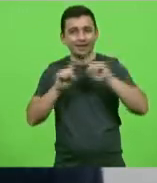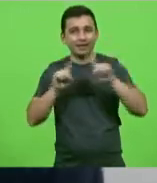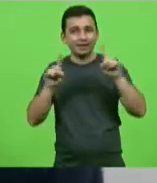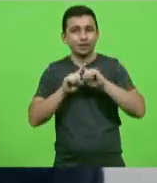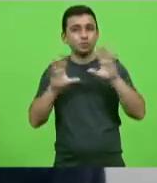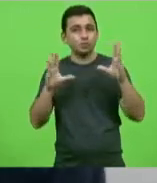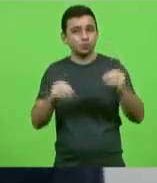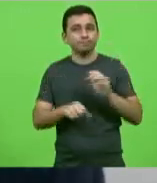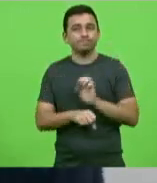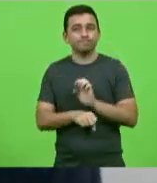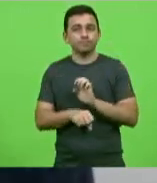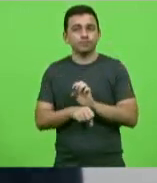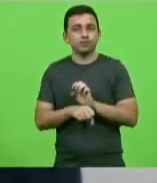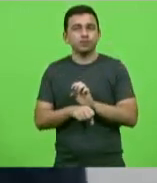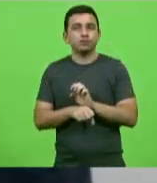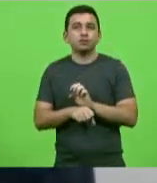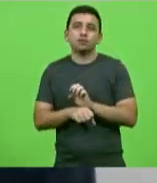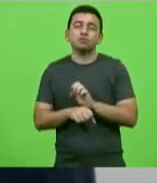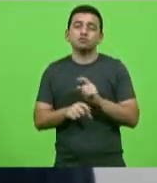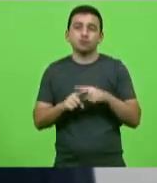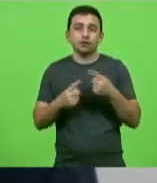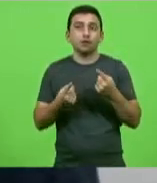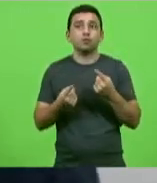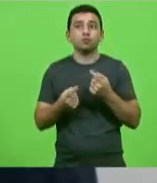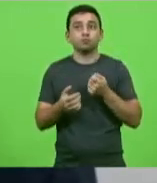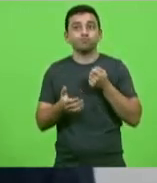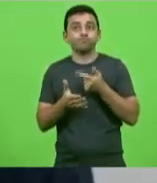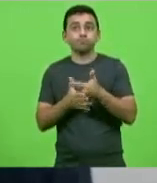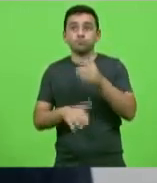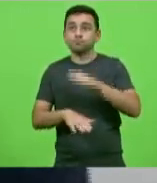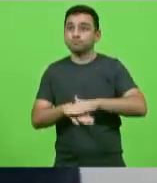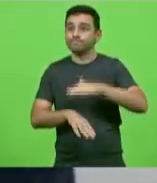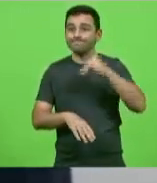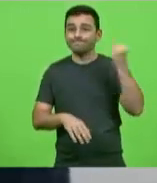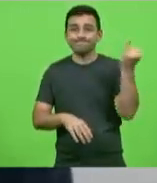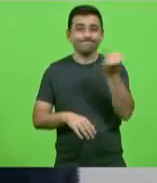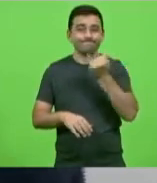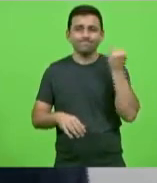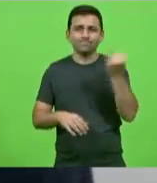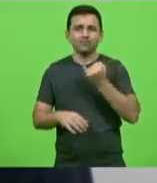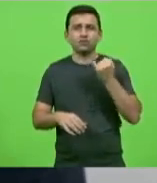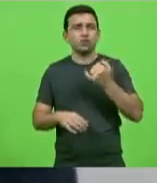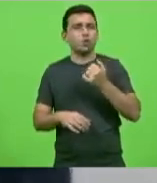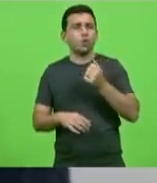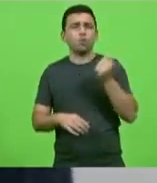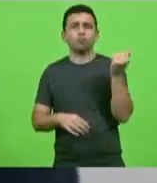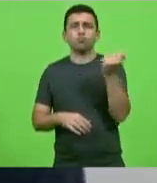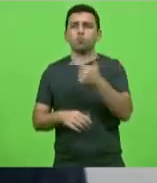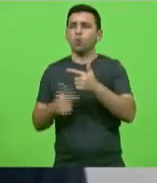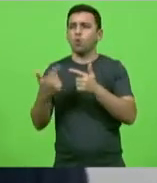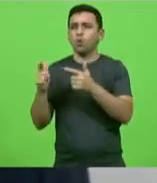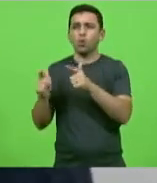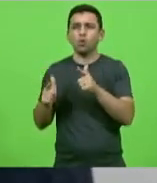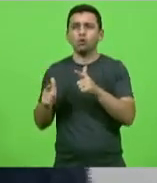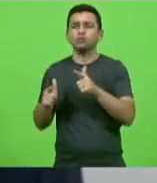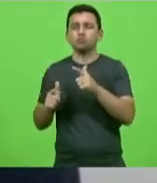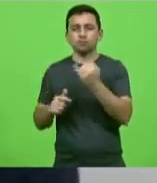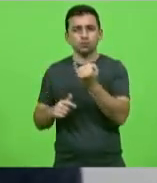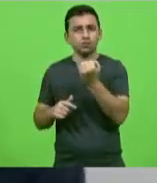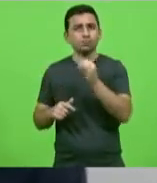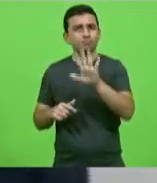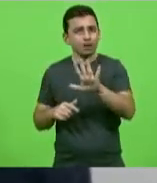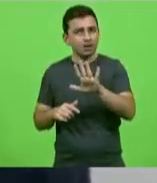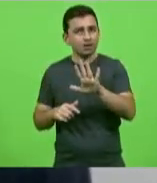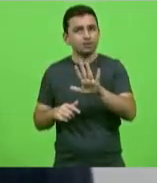atenção do Estado. Logo, sua aquisição era a mais importante de todas as outras. Não que essas não fossem